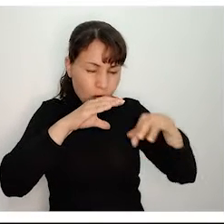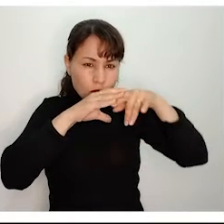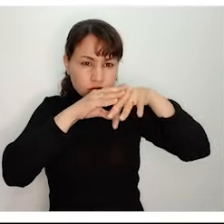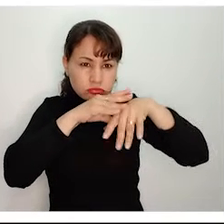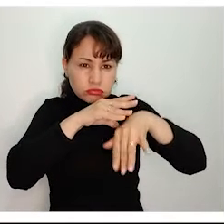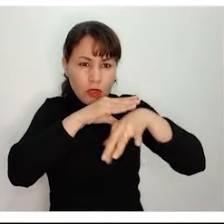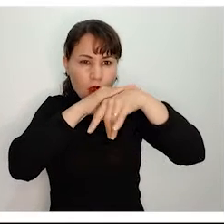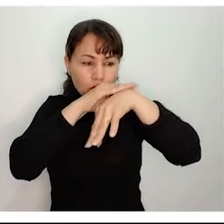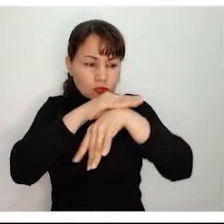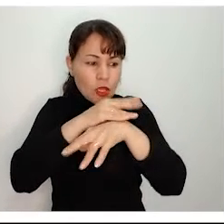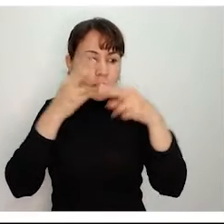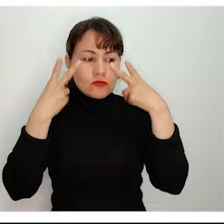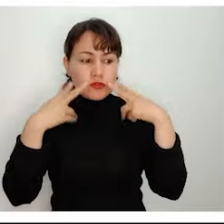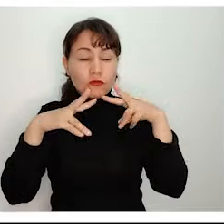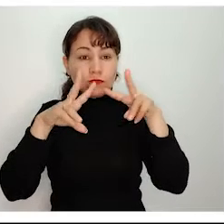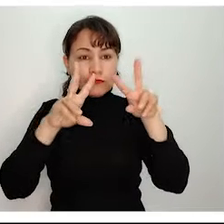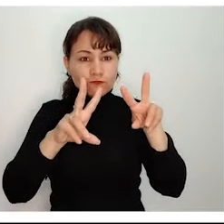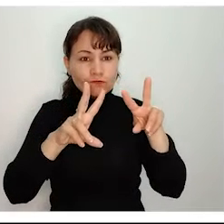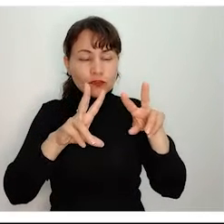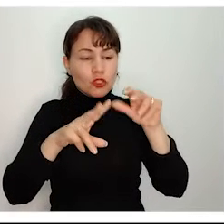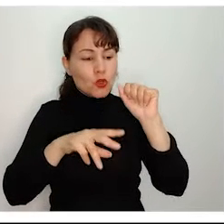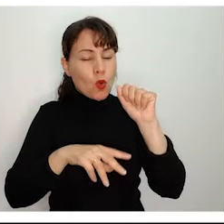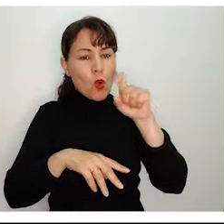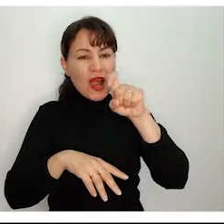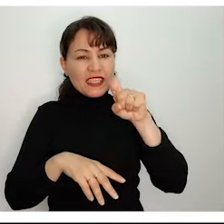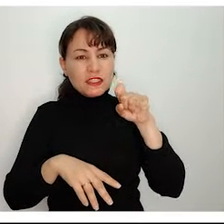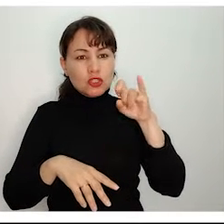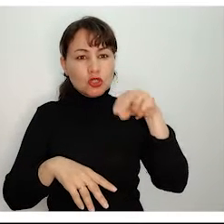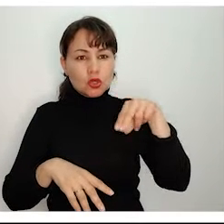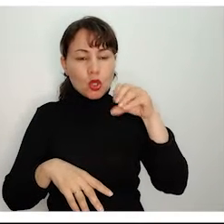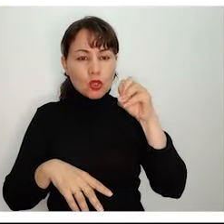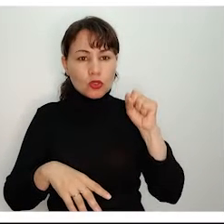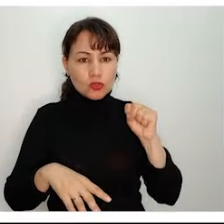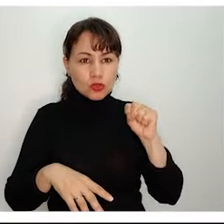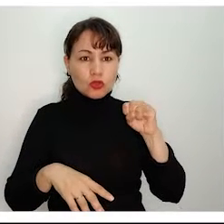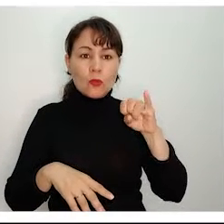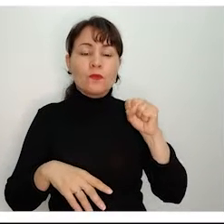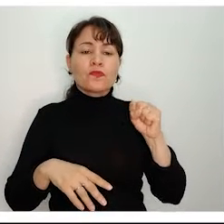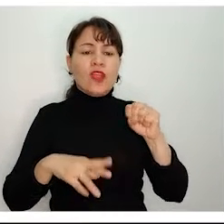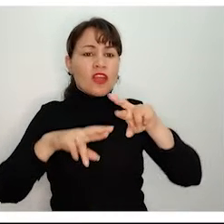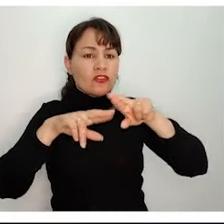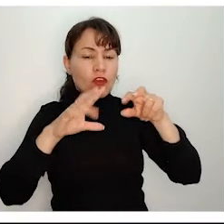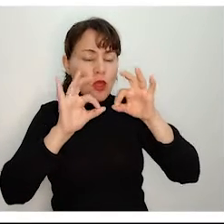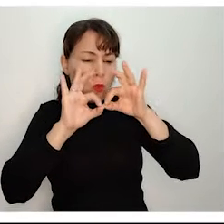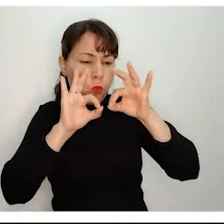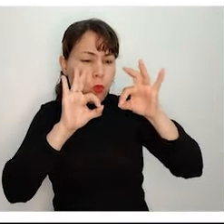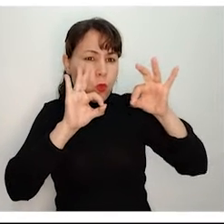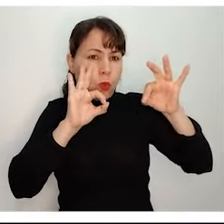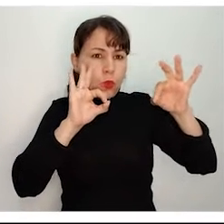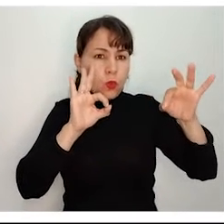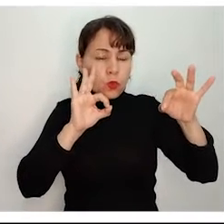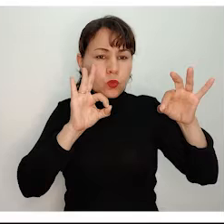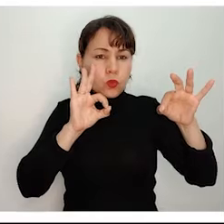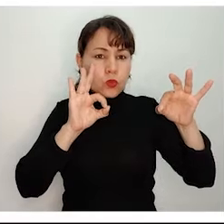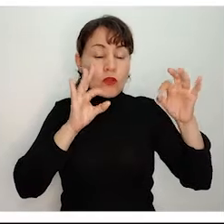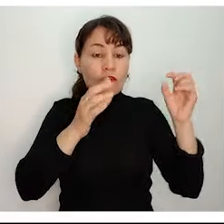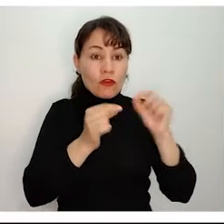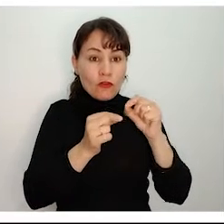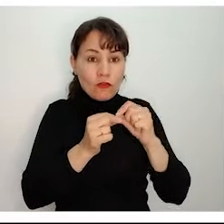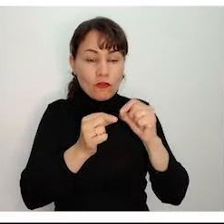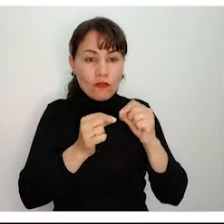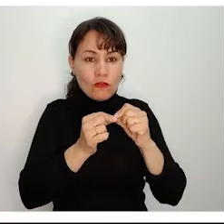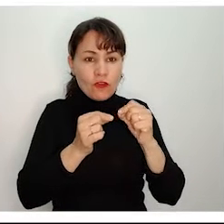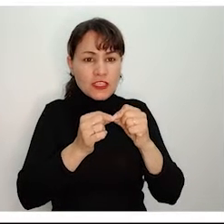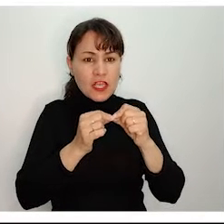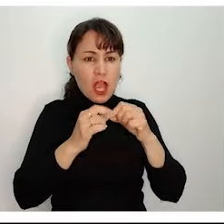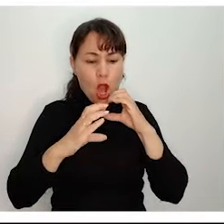são essas ramificações que vocês estão vendo aqui, e o axônio é uma ramificação única, mais comprida. E essas